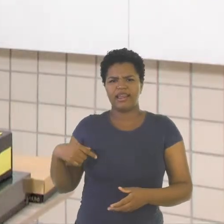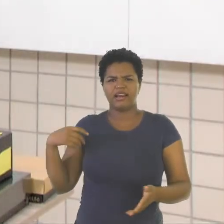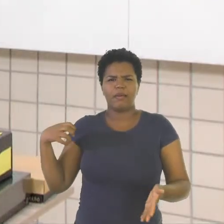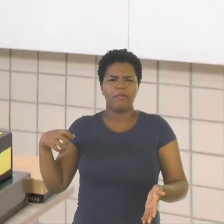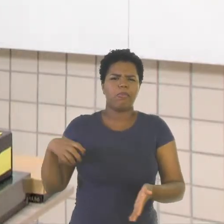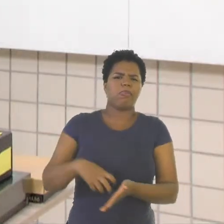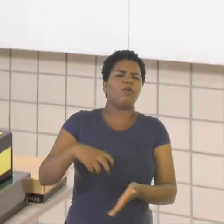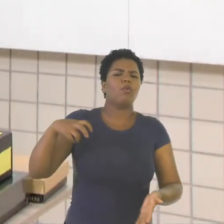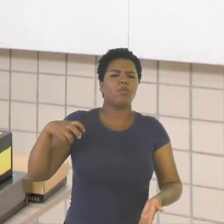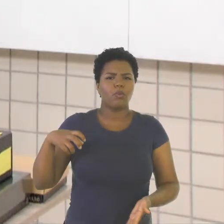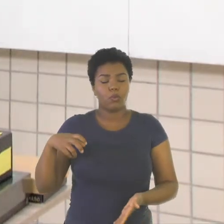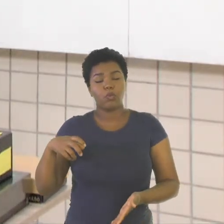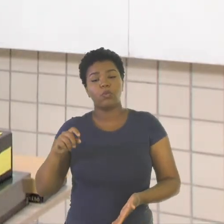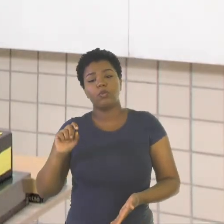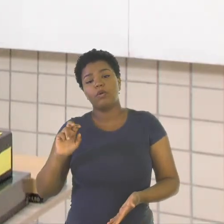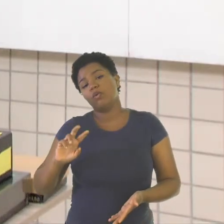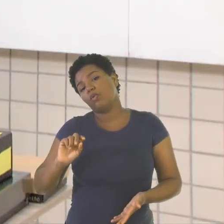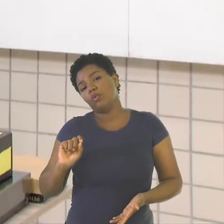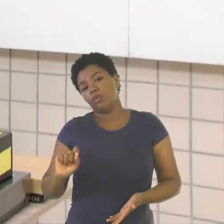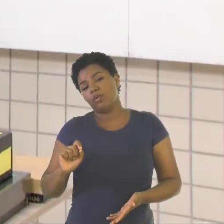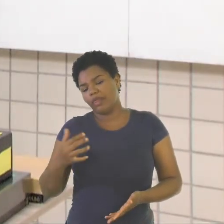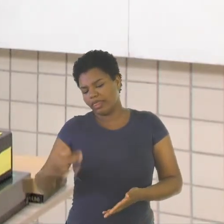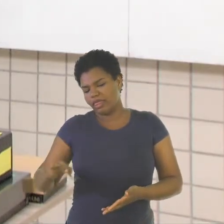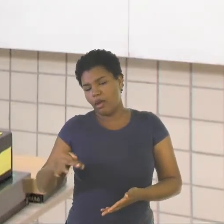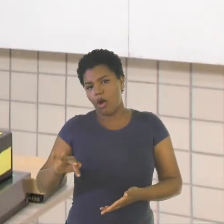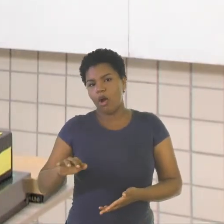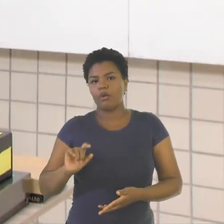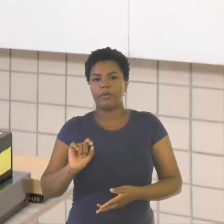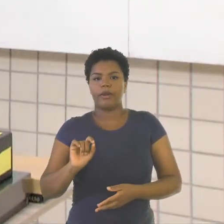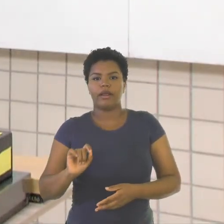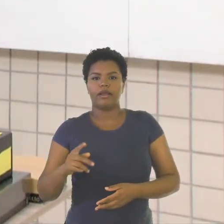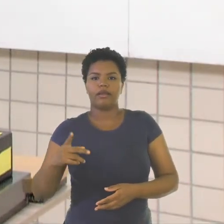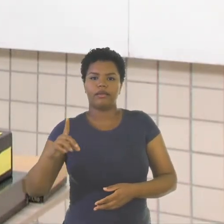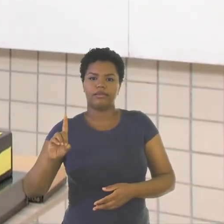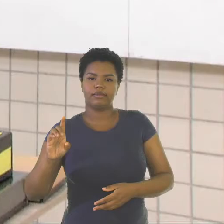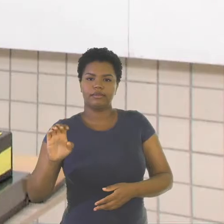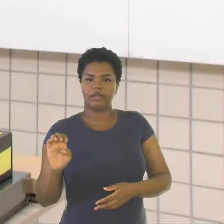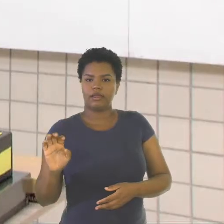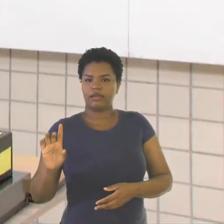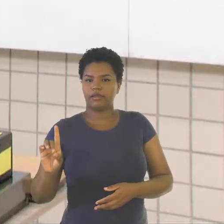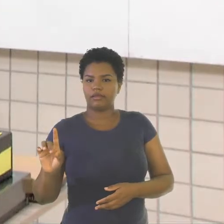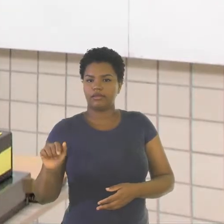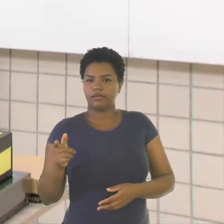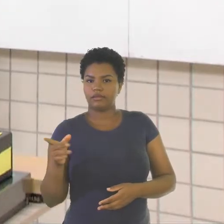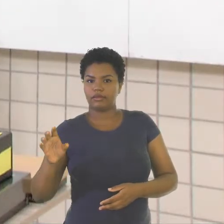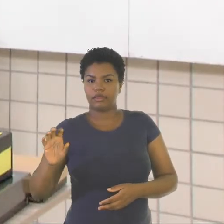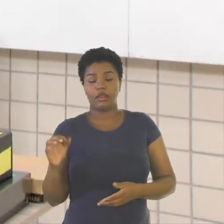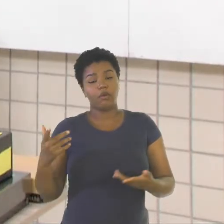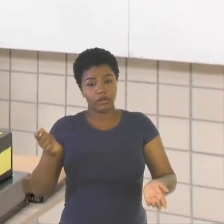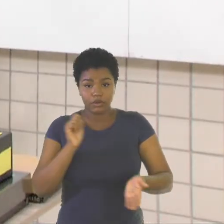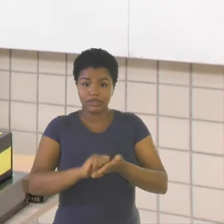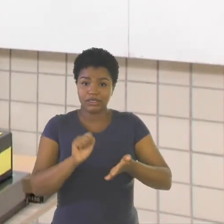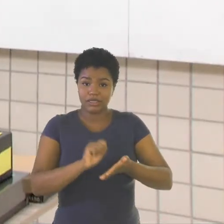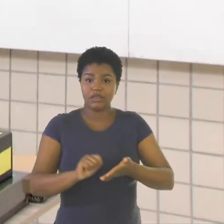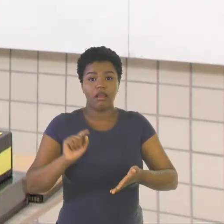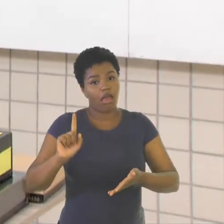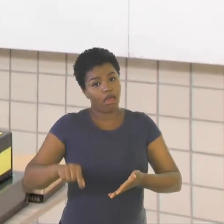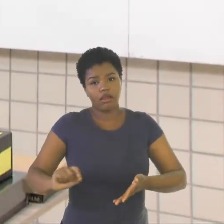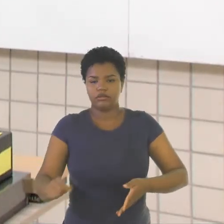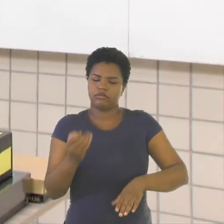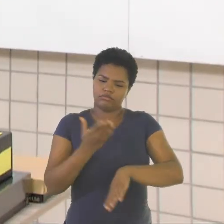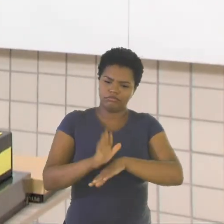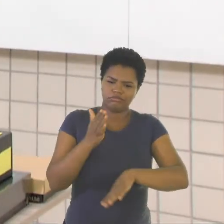Então, assim, viram? A escrita é isso aí. Quanto mais eu treino, quanto mais eu